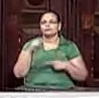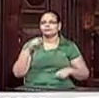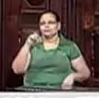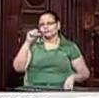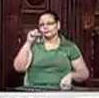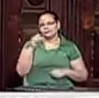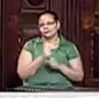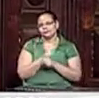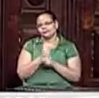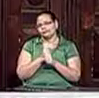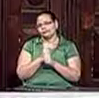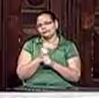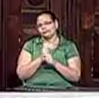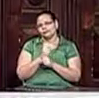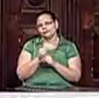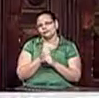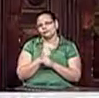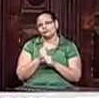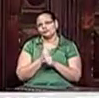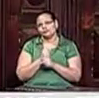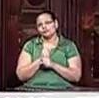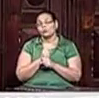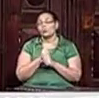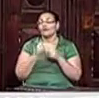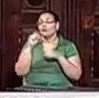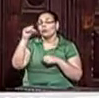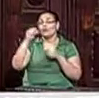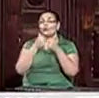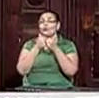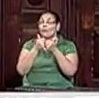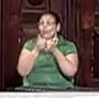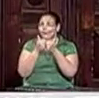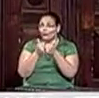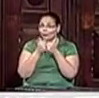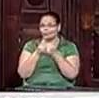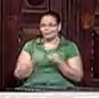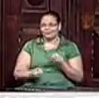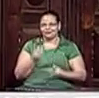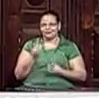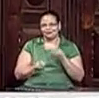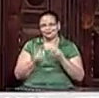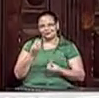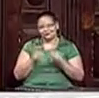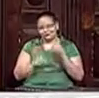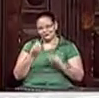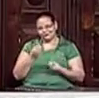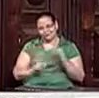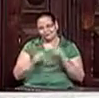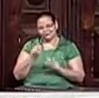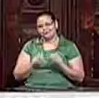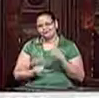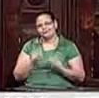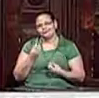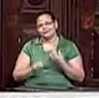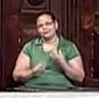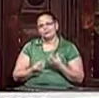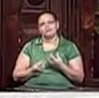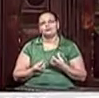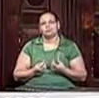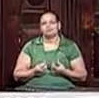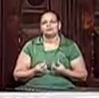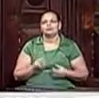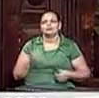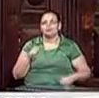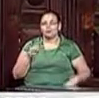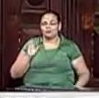9 ônibus foram incendiados pelo narcotráfico. Um êxito